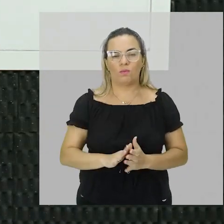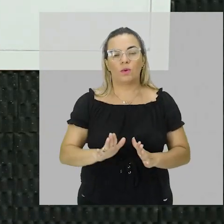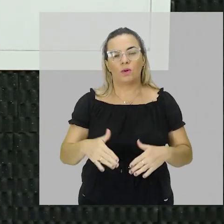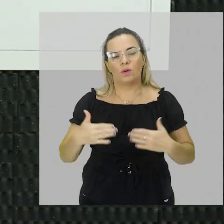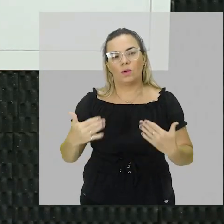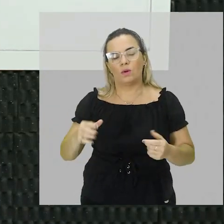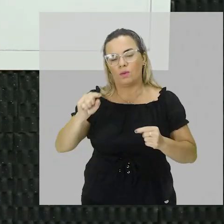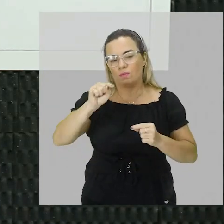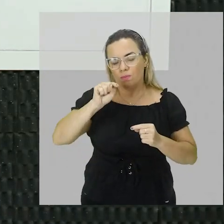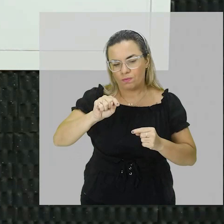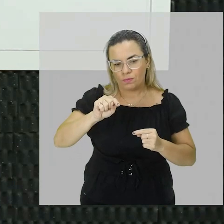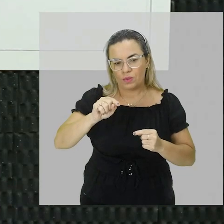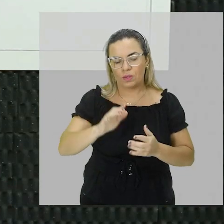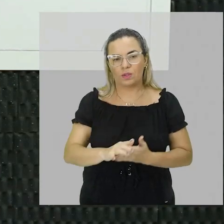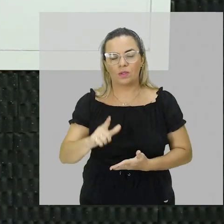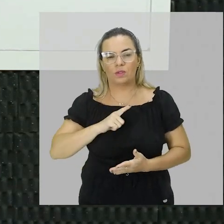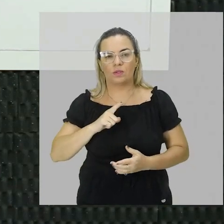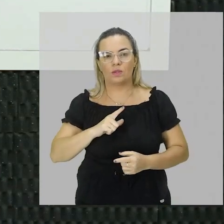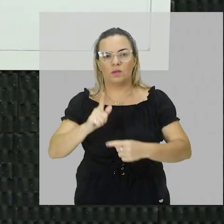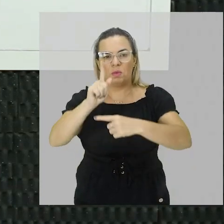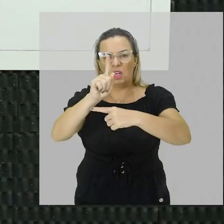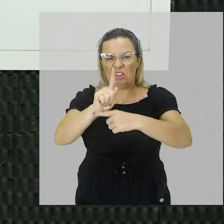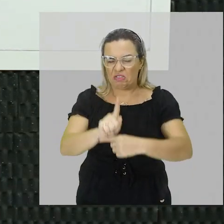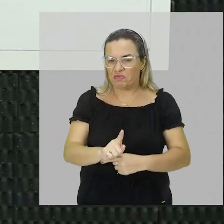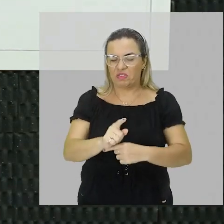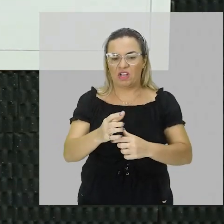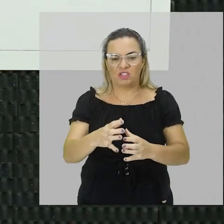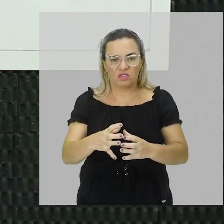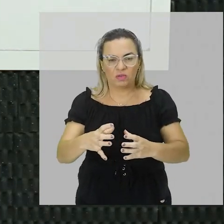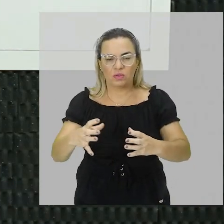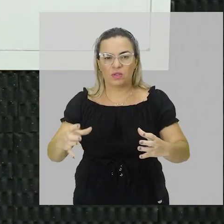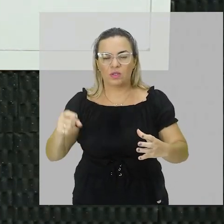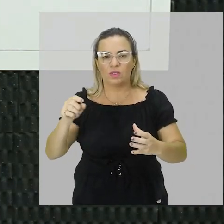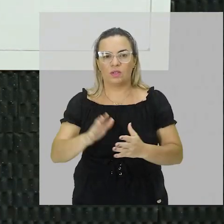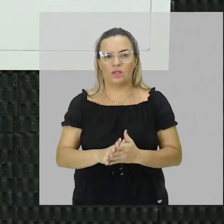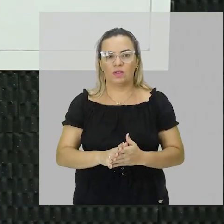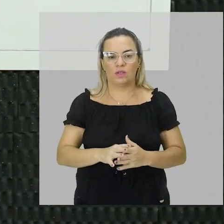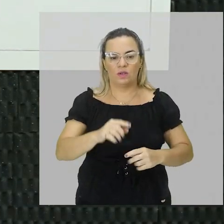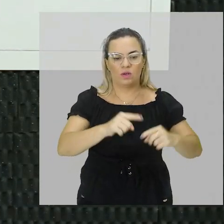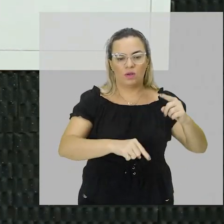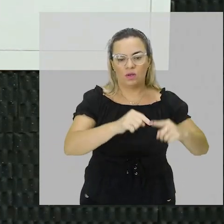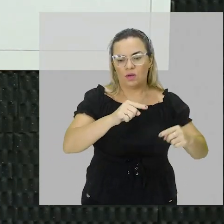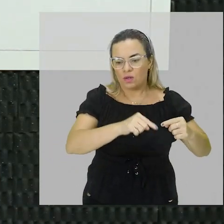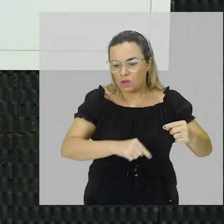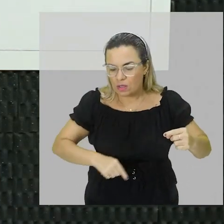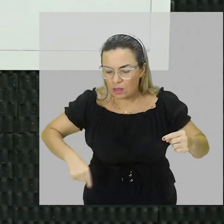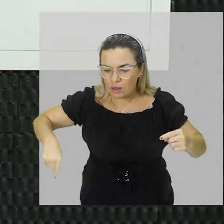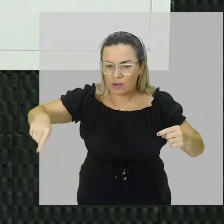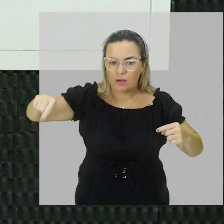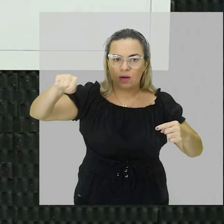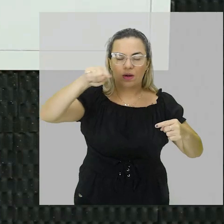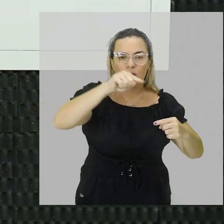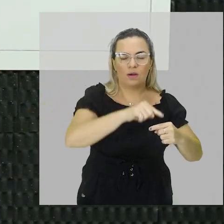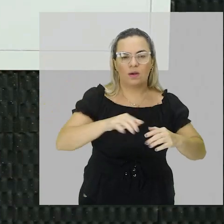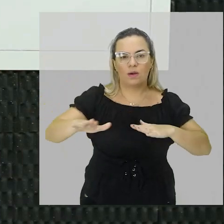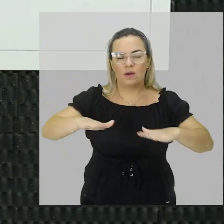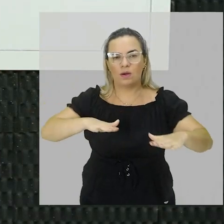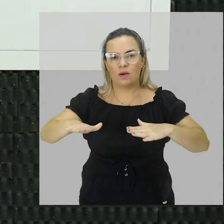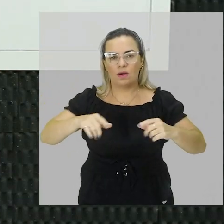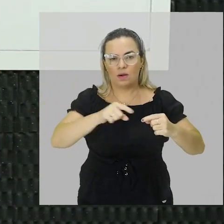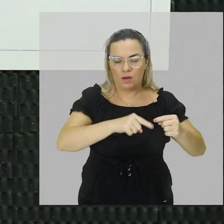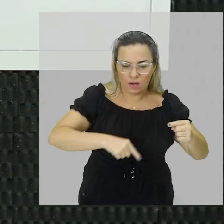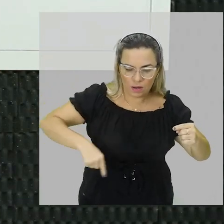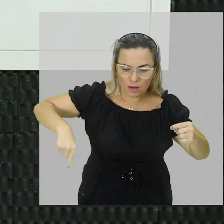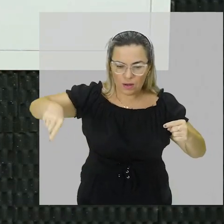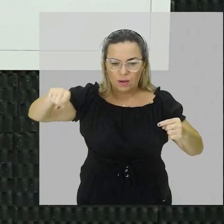centro do movimento circular eu tenho uma gravidade que é muito grande, então este corpo ele só está se movimentando, né, circular,